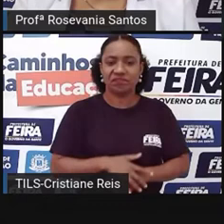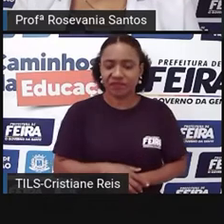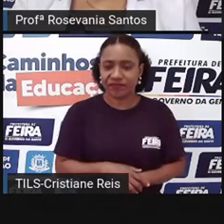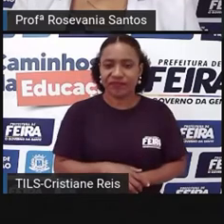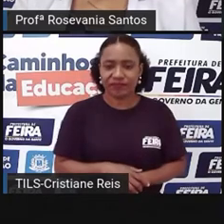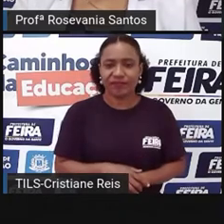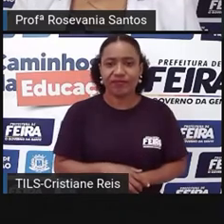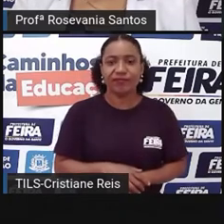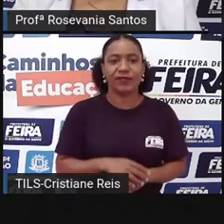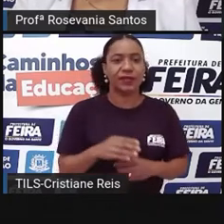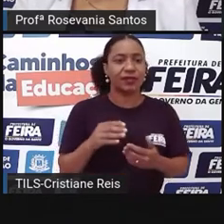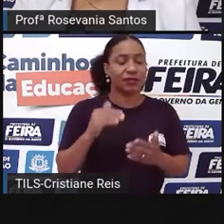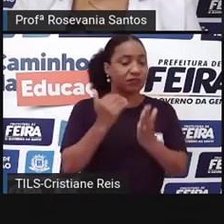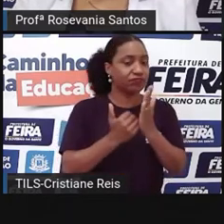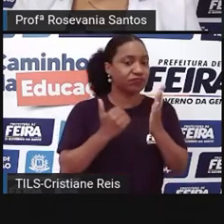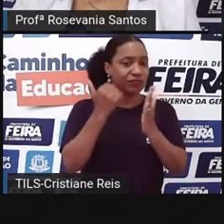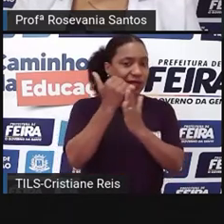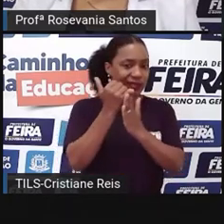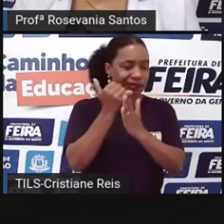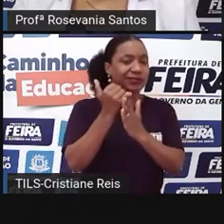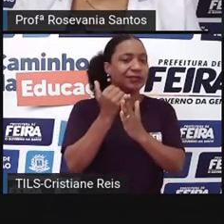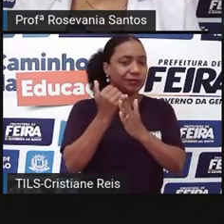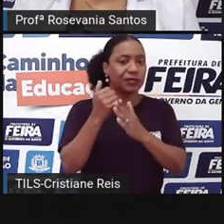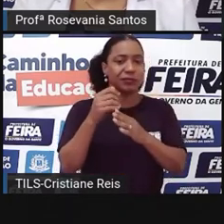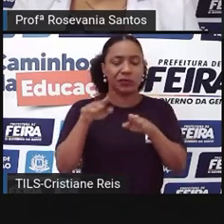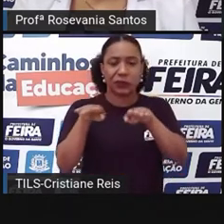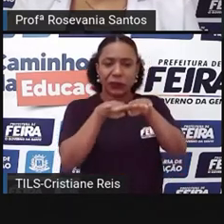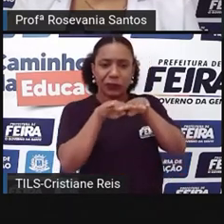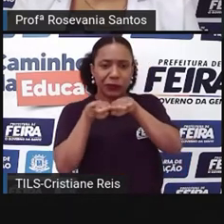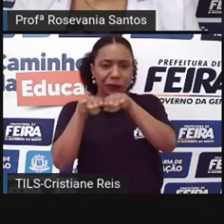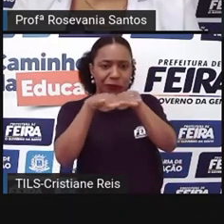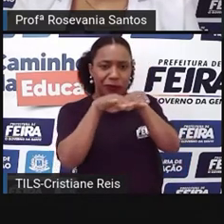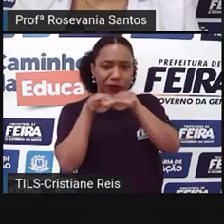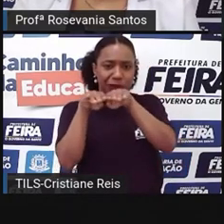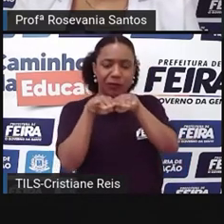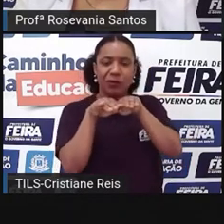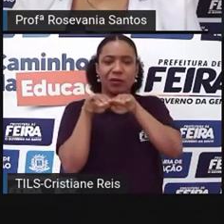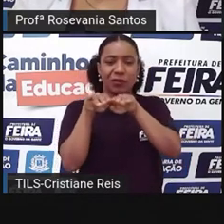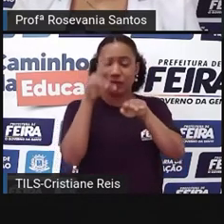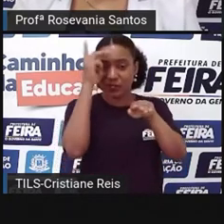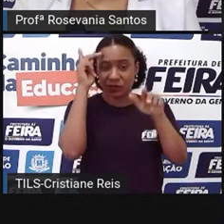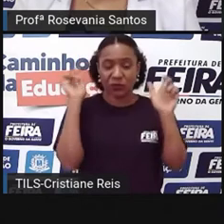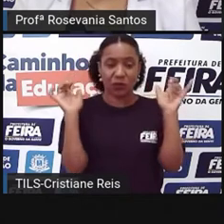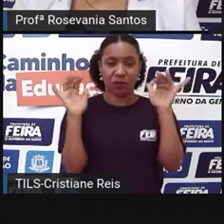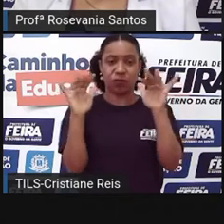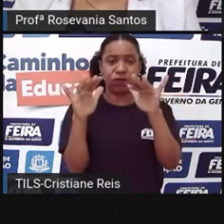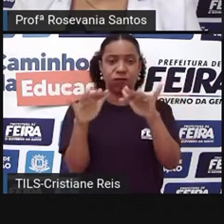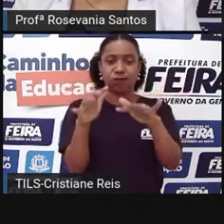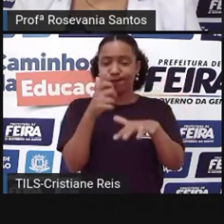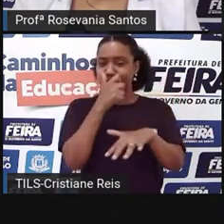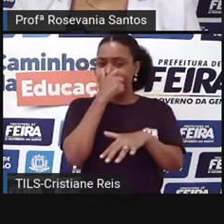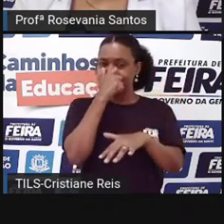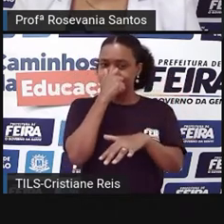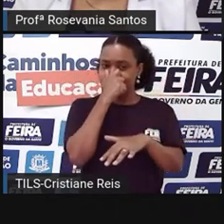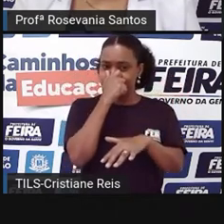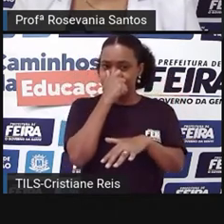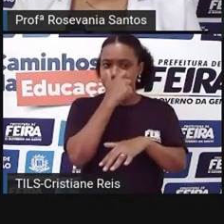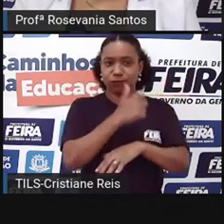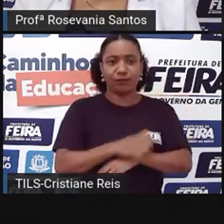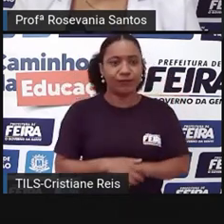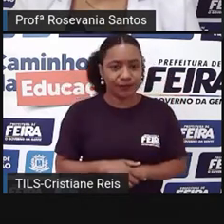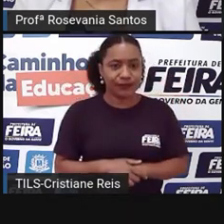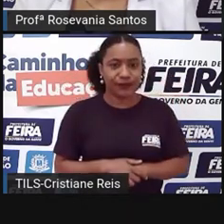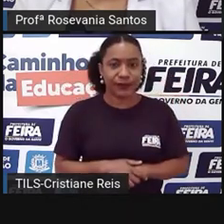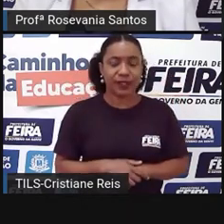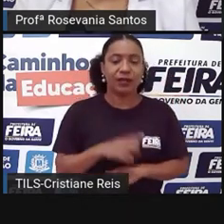assim, né? Quase que regular, né? Da população aí. Tá bem concentrado mesmo o povo aí. É só para a gente entender um pouco,